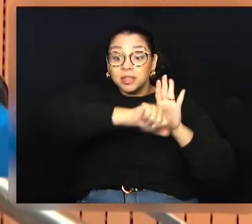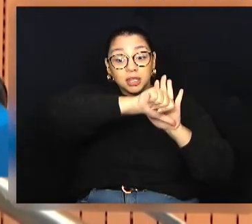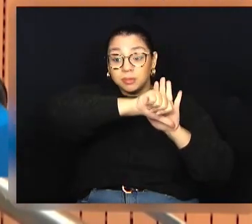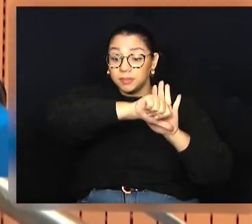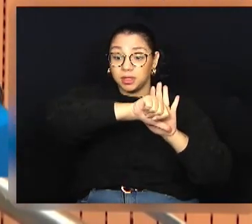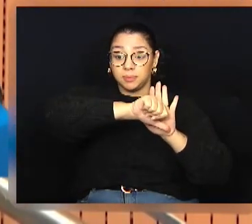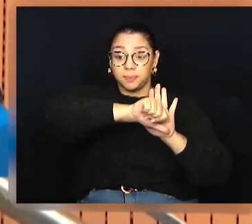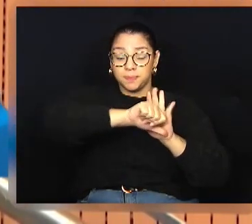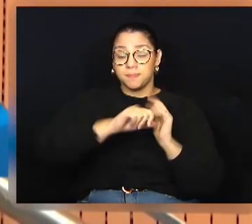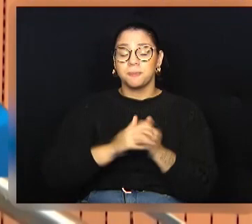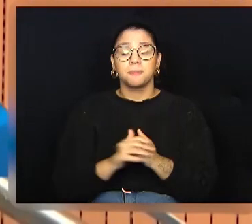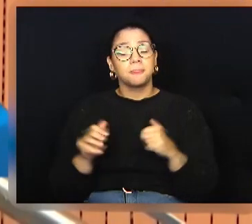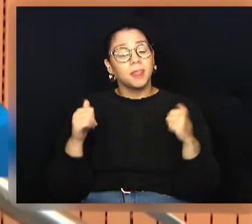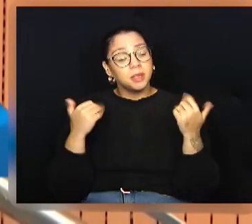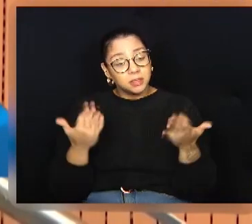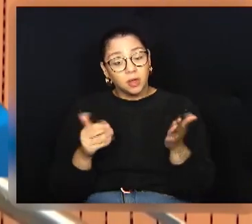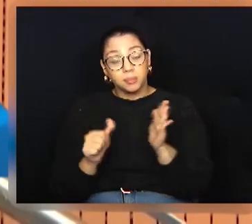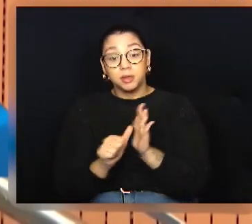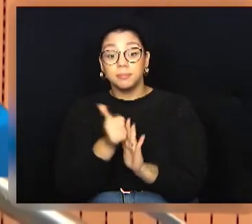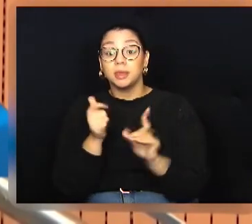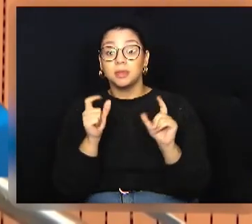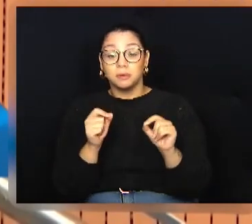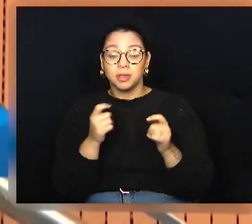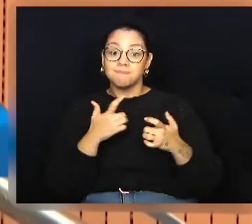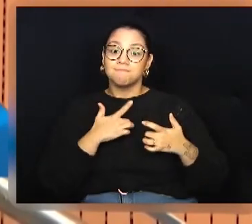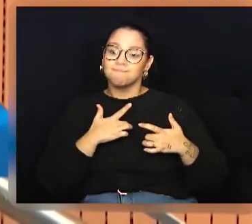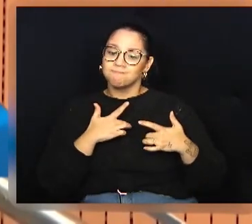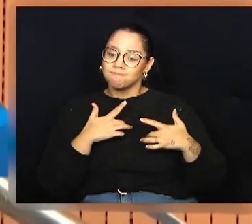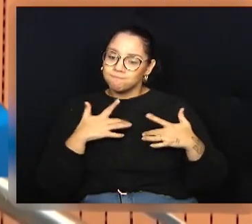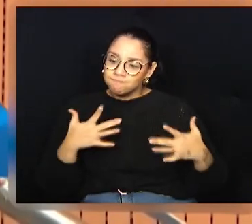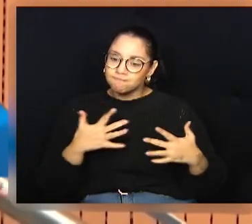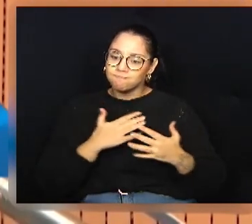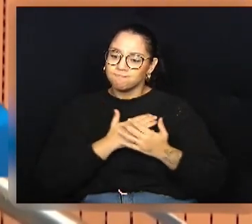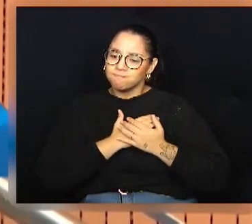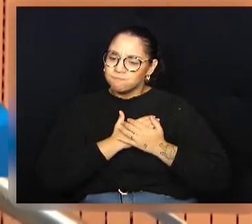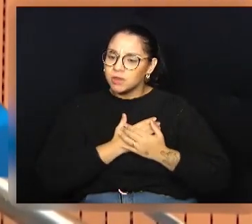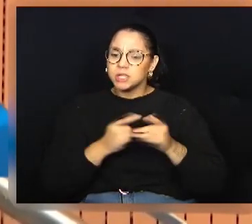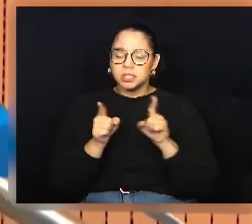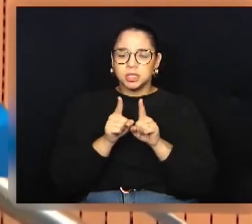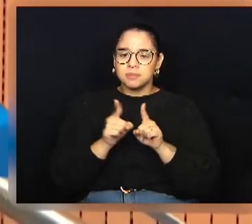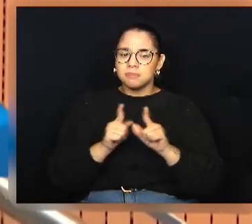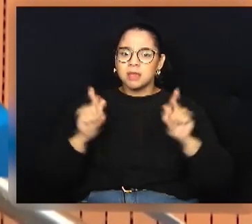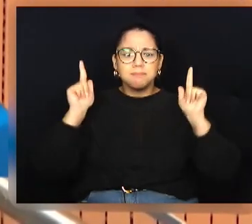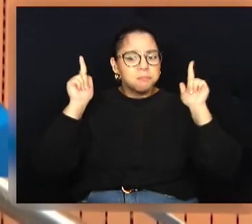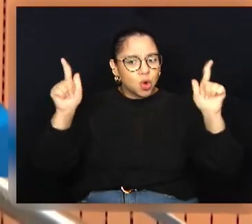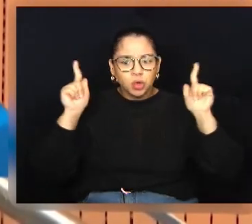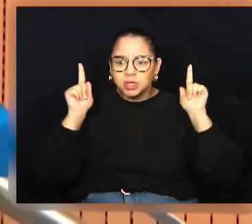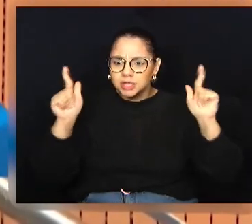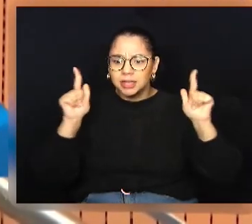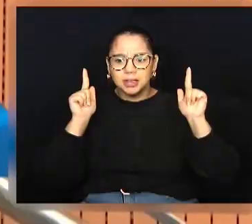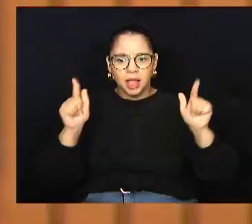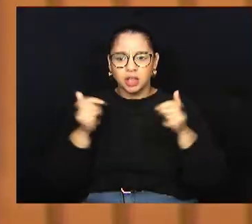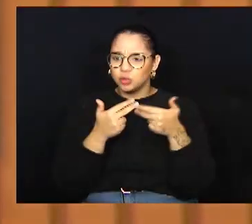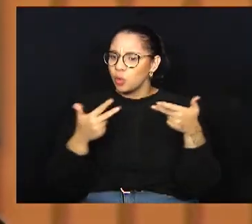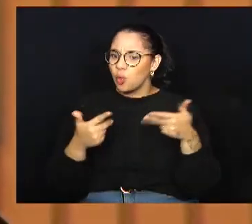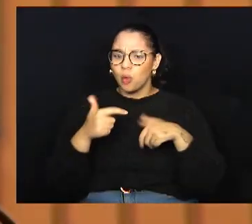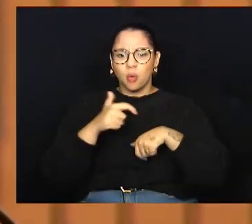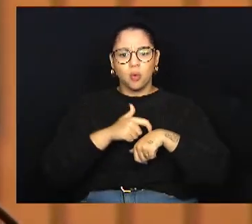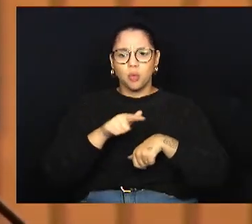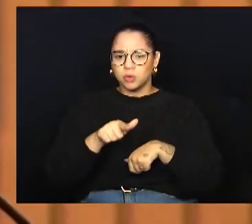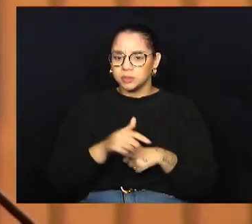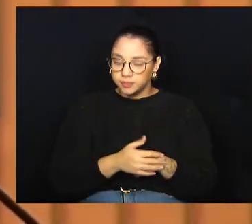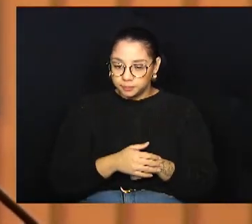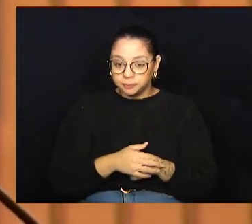criminosas. Então, primeiro aqui a nossa solidariedade, o nosso protesto a esse tipo de manifestação.